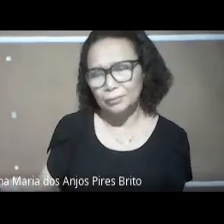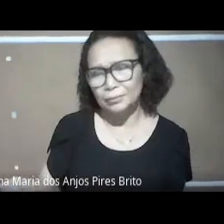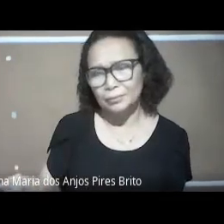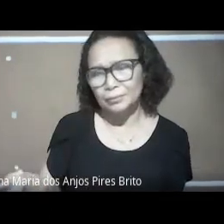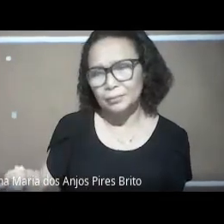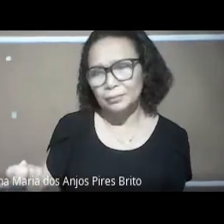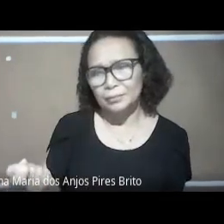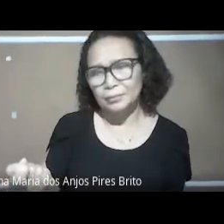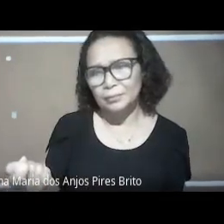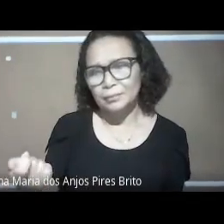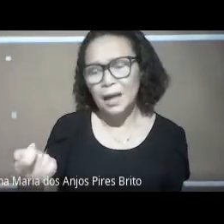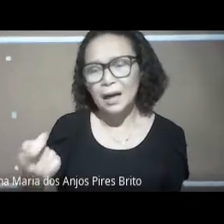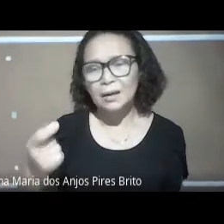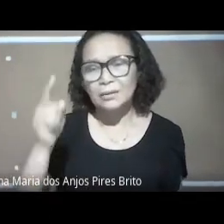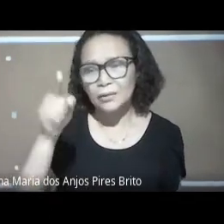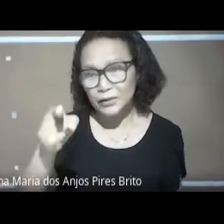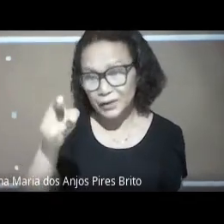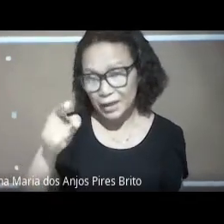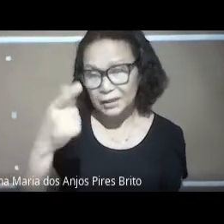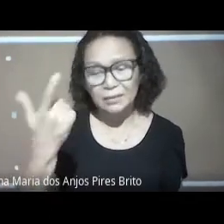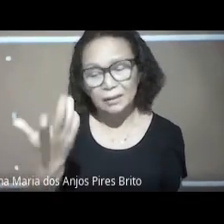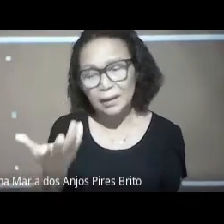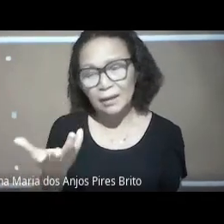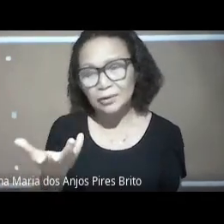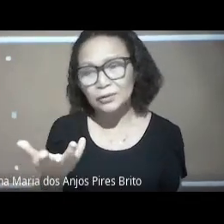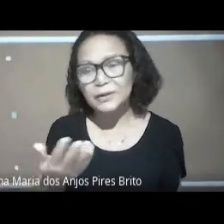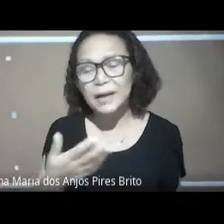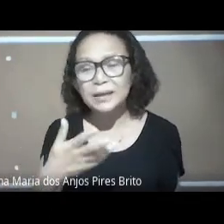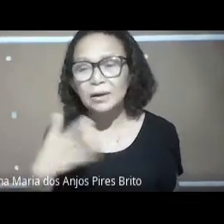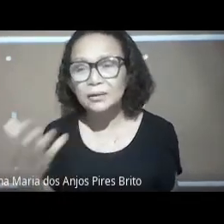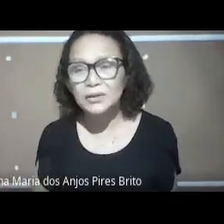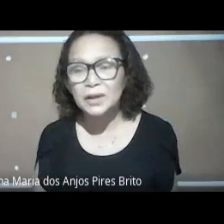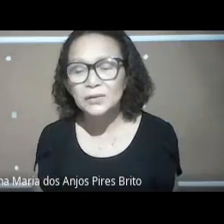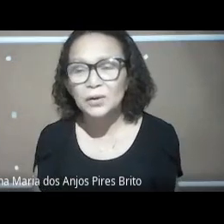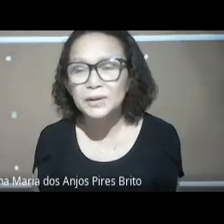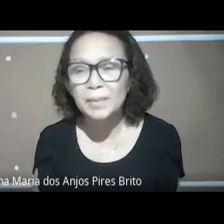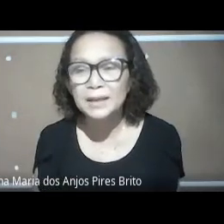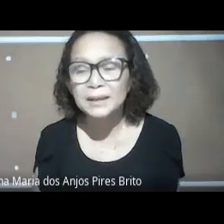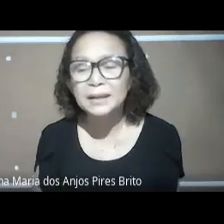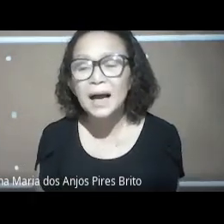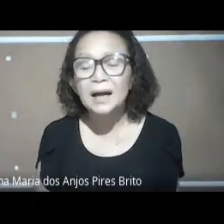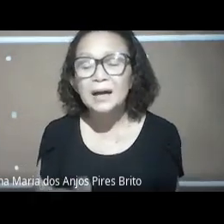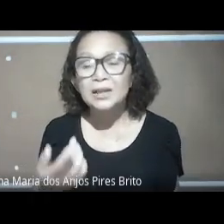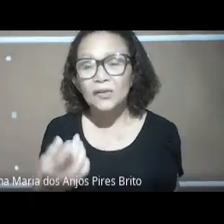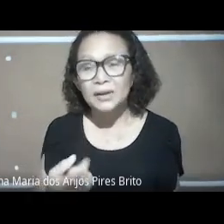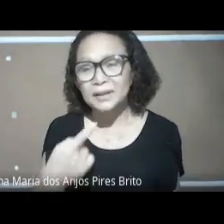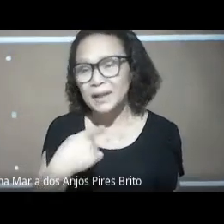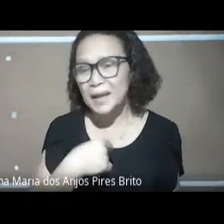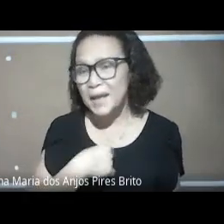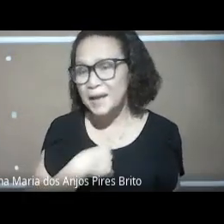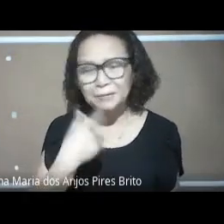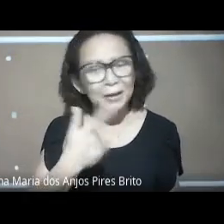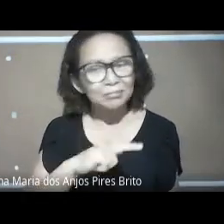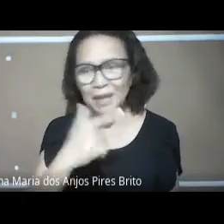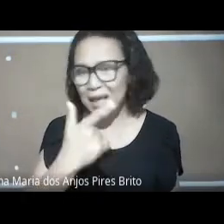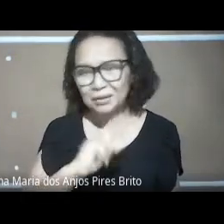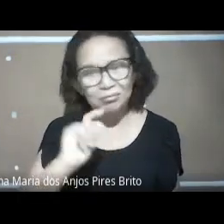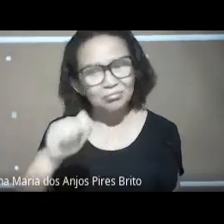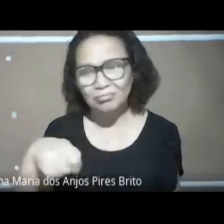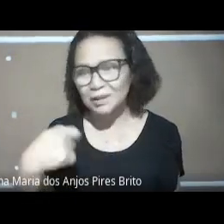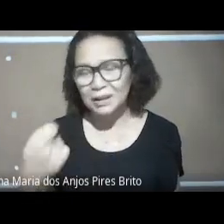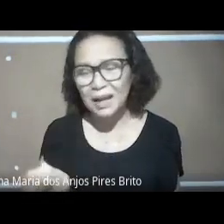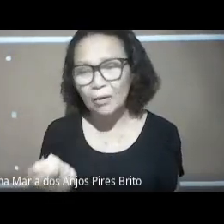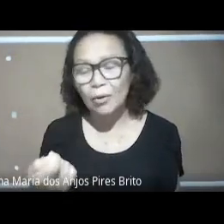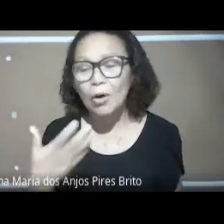sinal. Tá? Vocês, né? No caso de vocês, quando vocês forem se apresentar, vão dizer, eu não